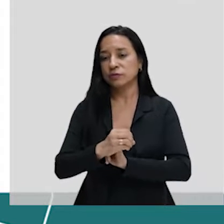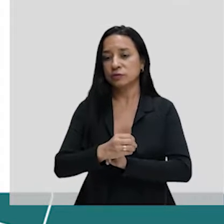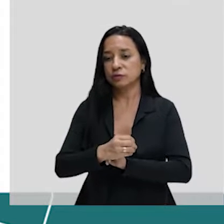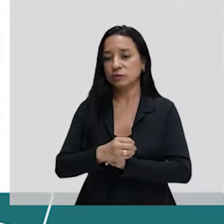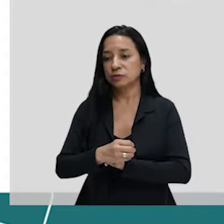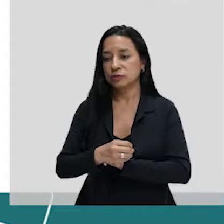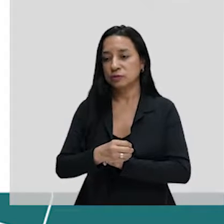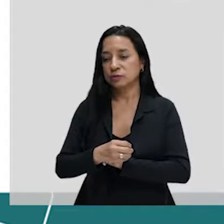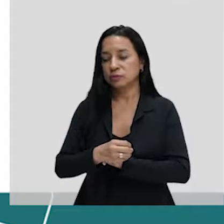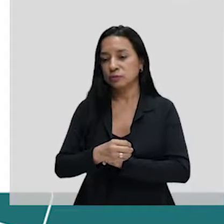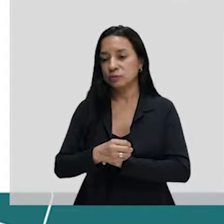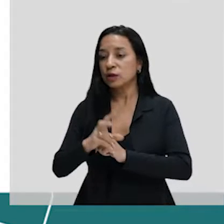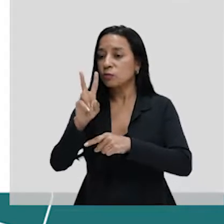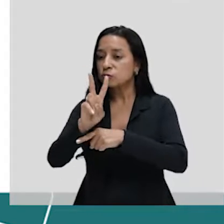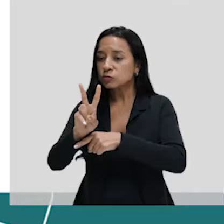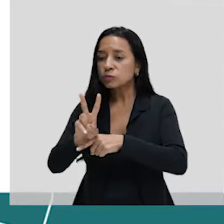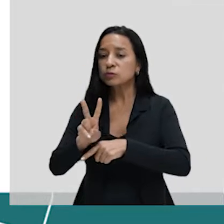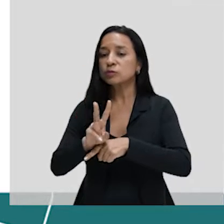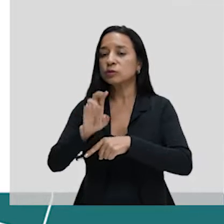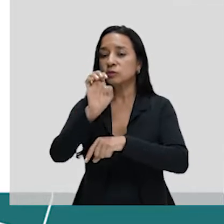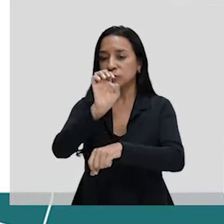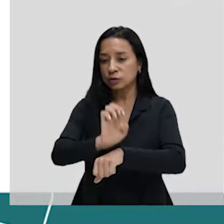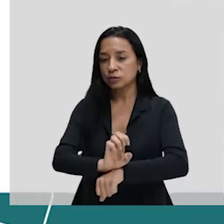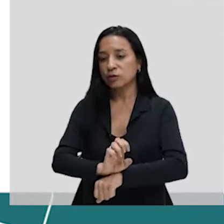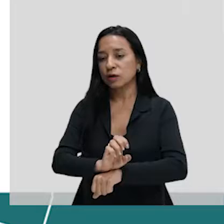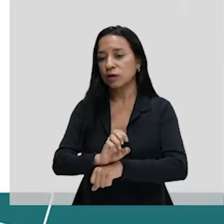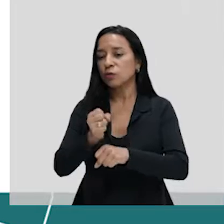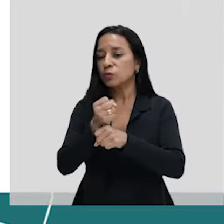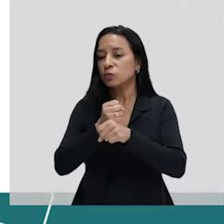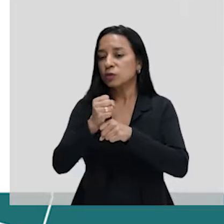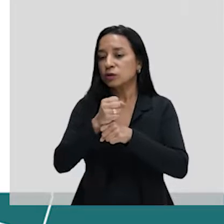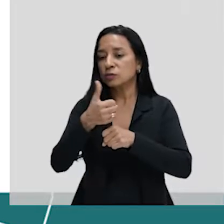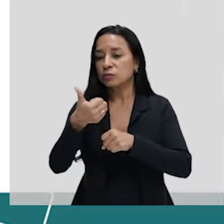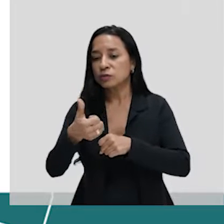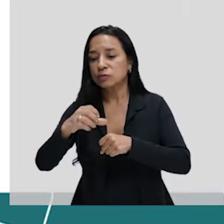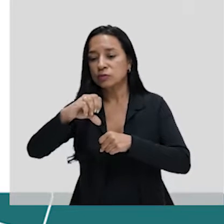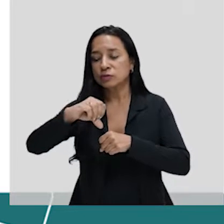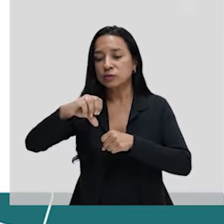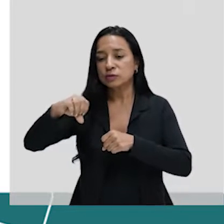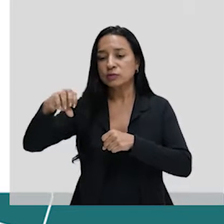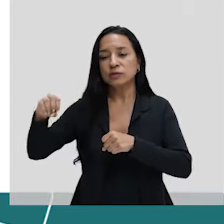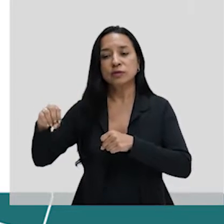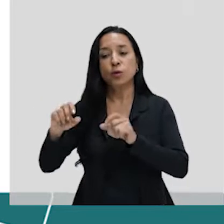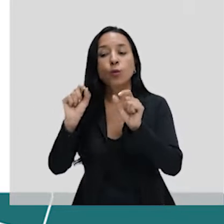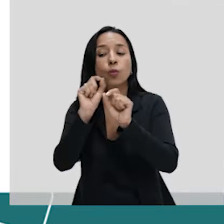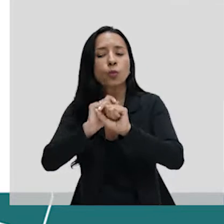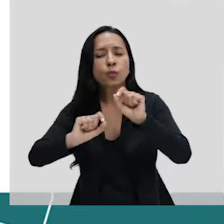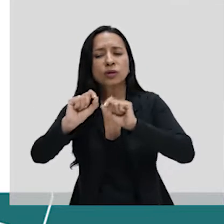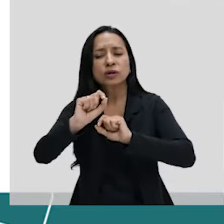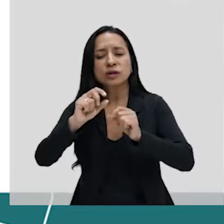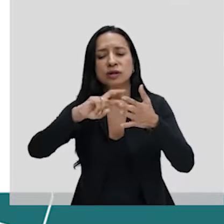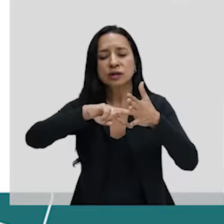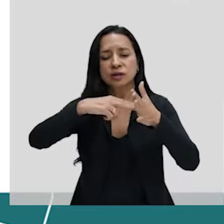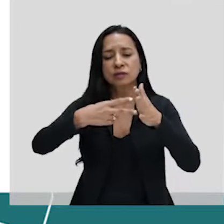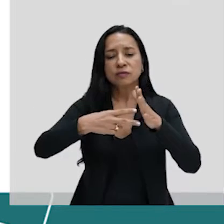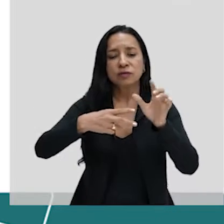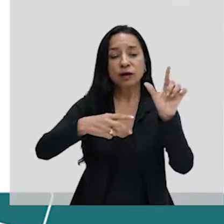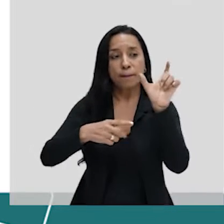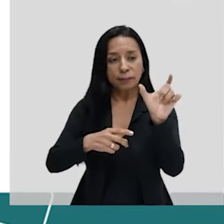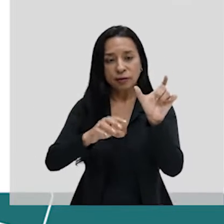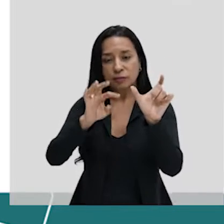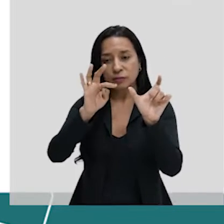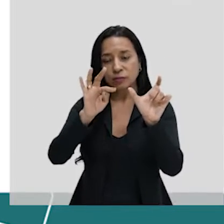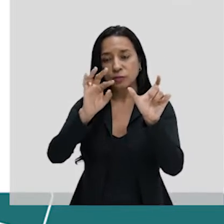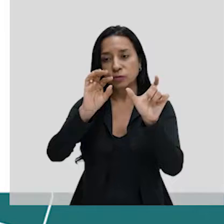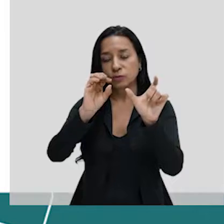desse edifício, lá em Belo Horizonte, se deu em 99. Professor, o que é tombamento? O prédio não vai cair, deixar claro. Tombamento significa, eu